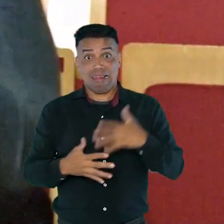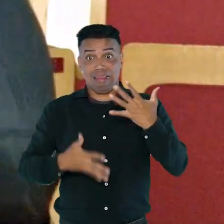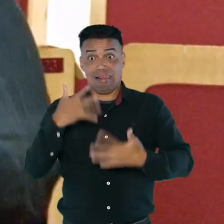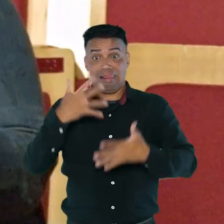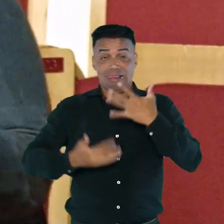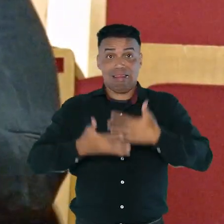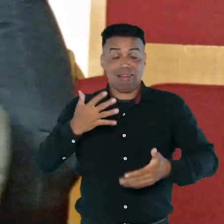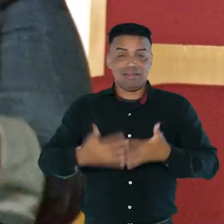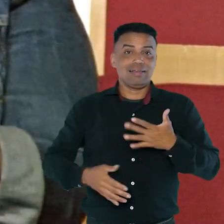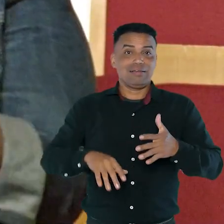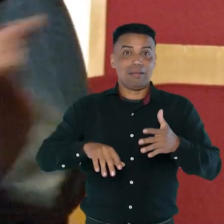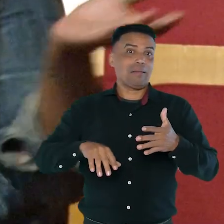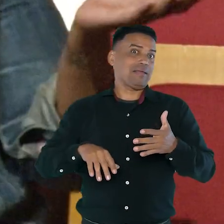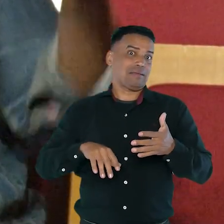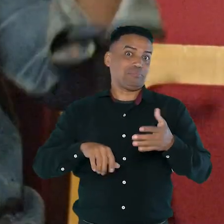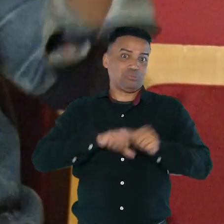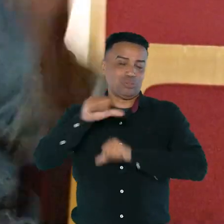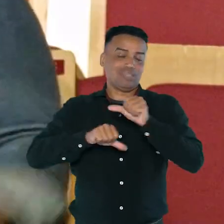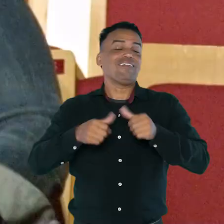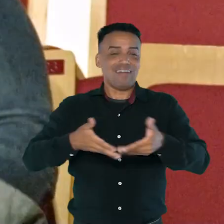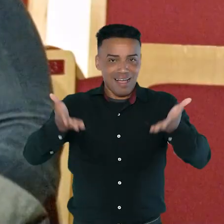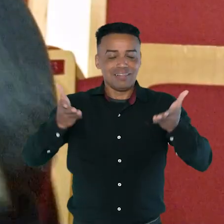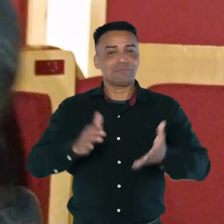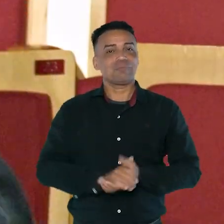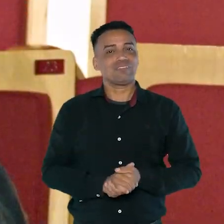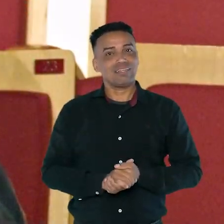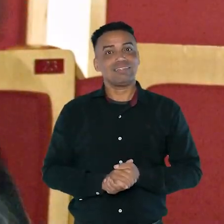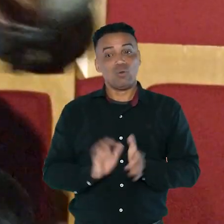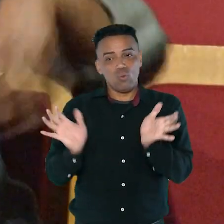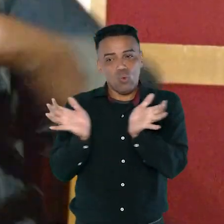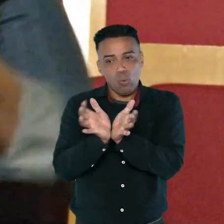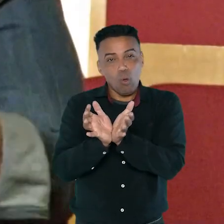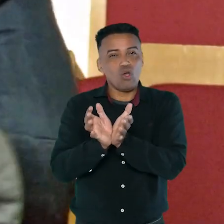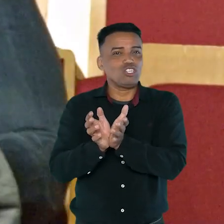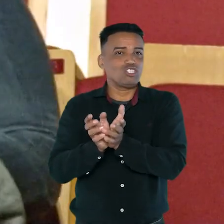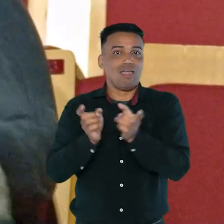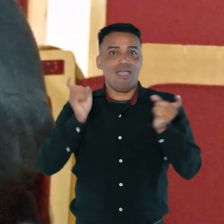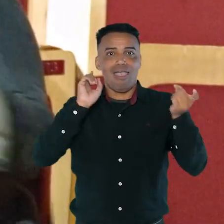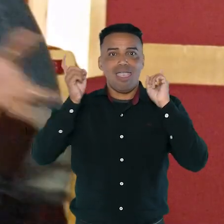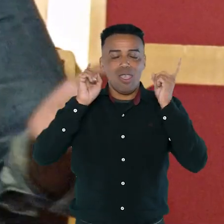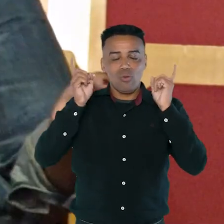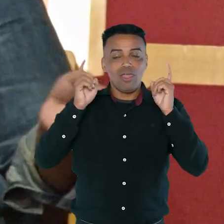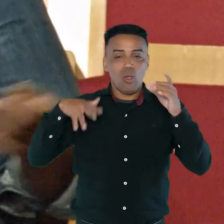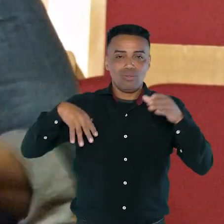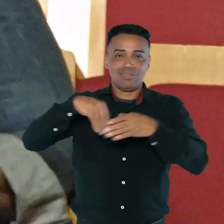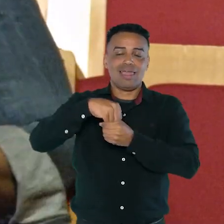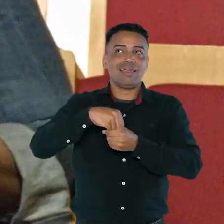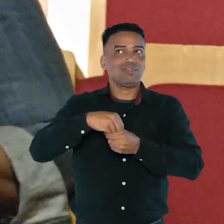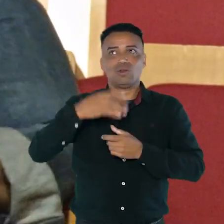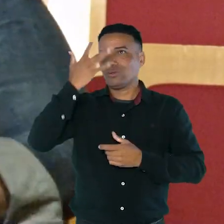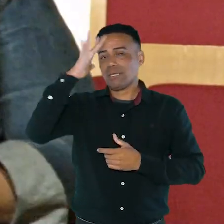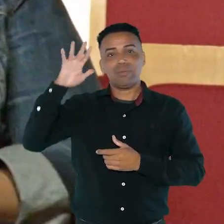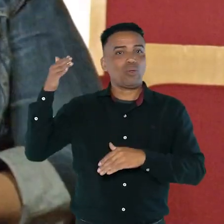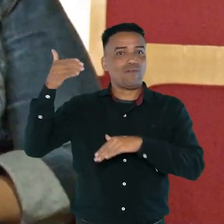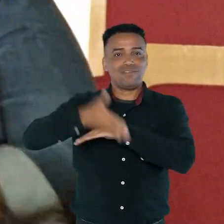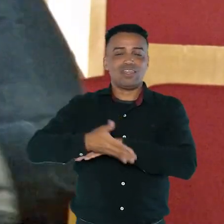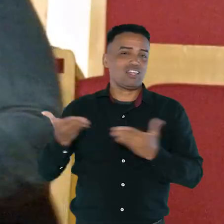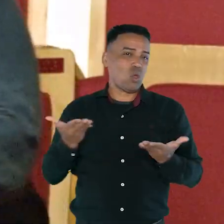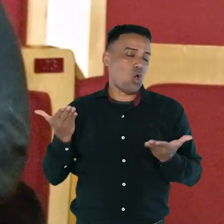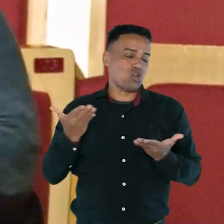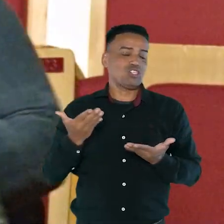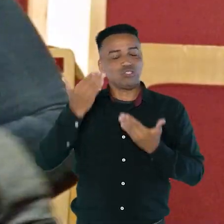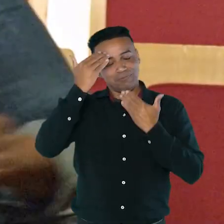enrolado, desenrola aí. Então, é isso, né? Essa seita se reuniu aqui, eu estou dentro, e eu nem sabia que ia estar aqui hoje.